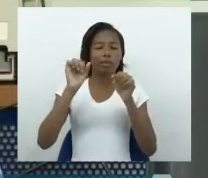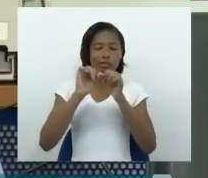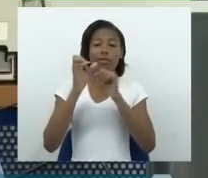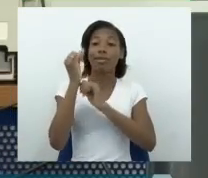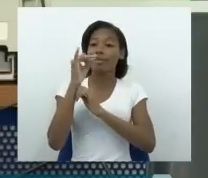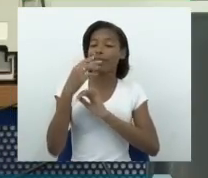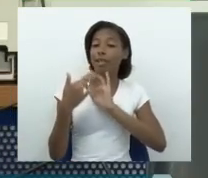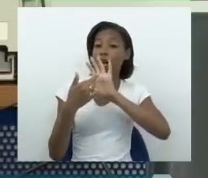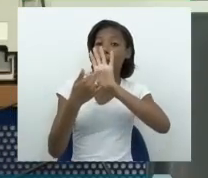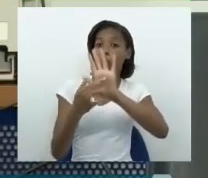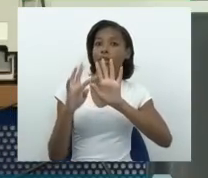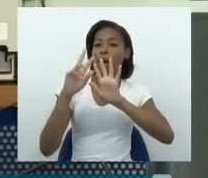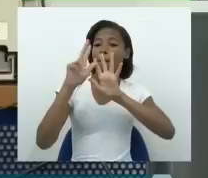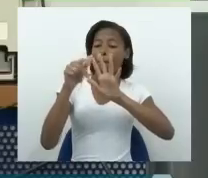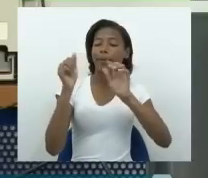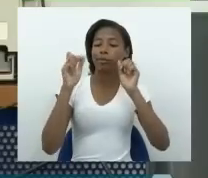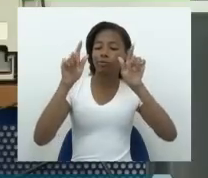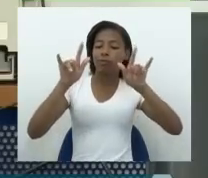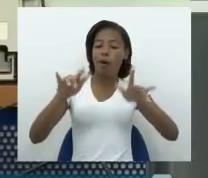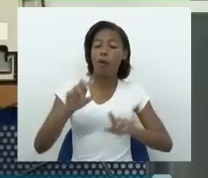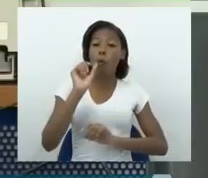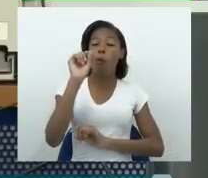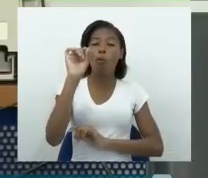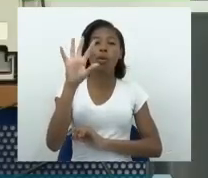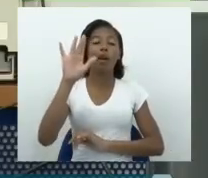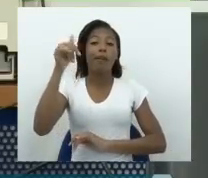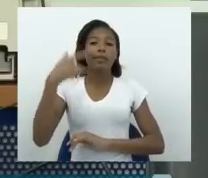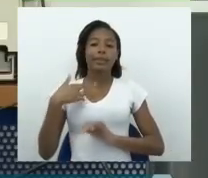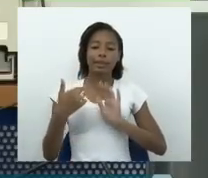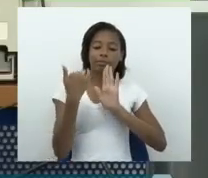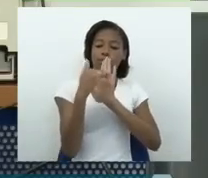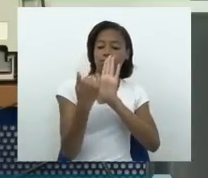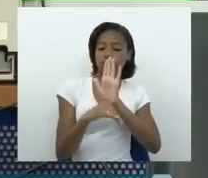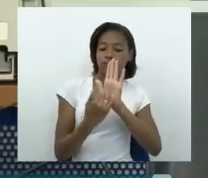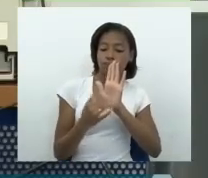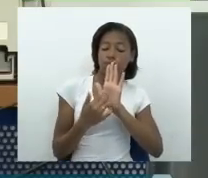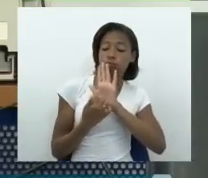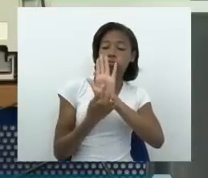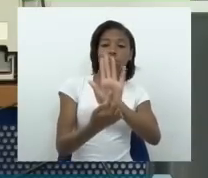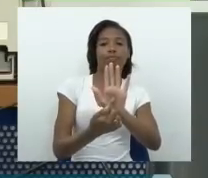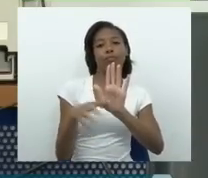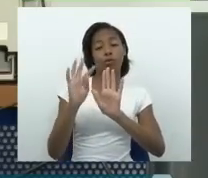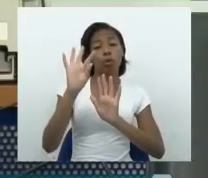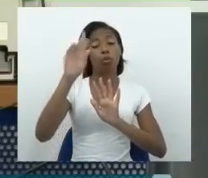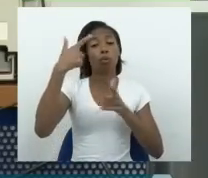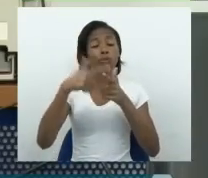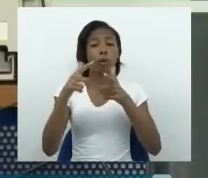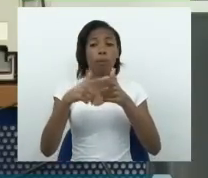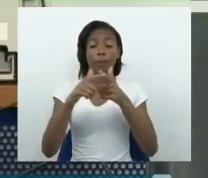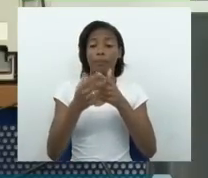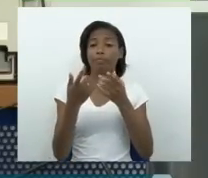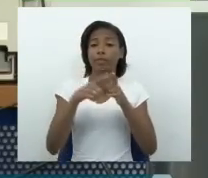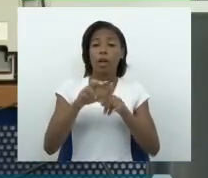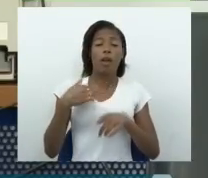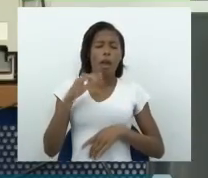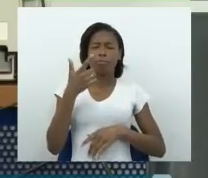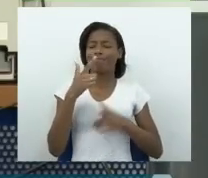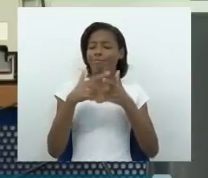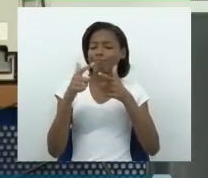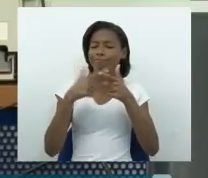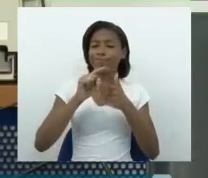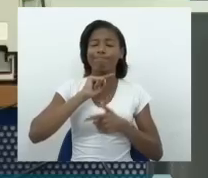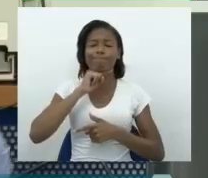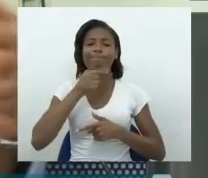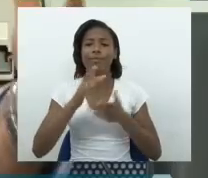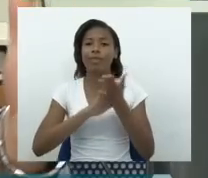e mostrar para Guarulhos exatamente qual é a real situação. Feito isso, eu não tenho a menor dúvida que